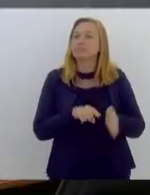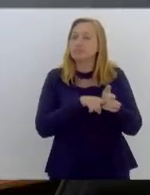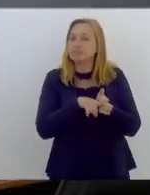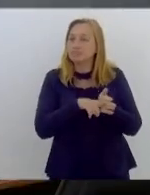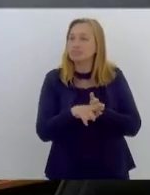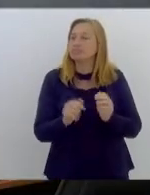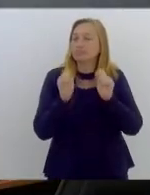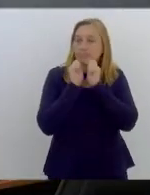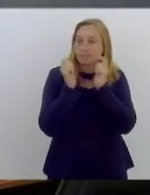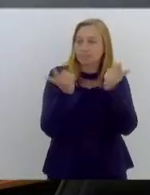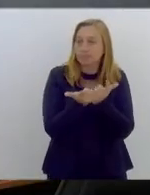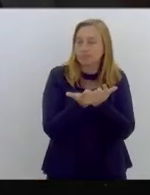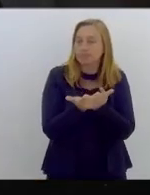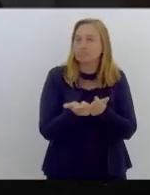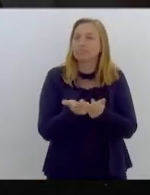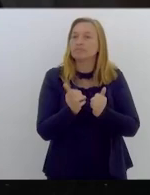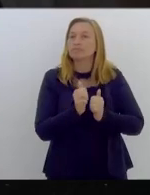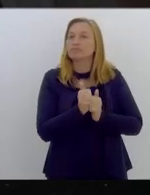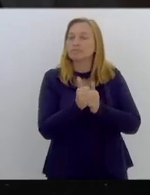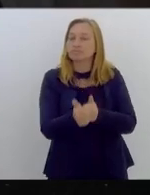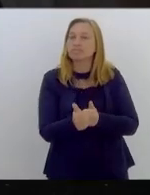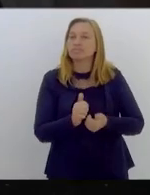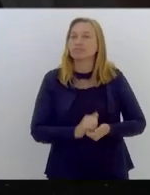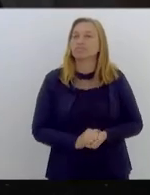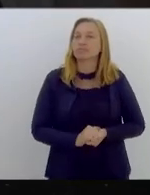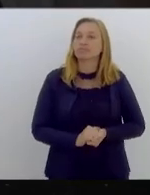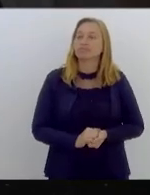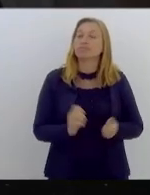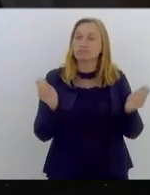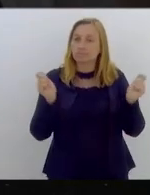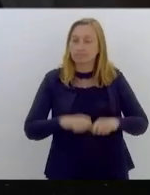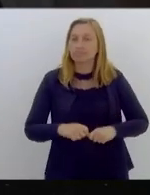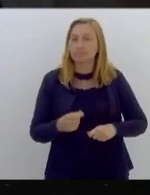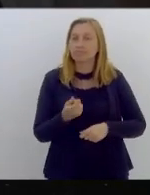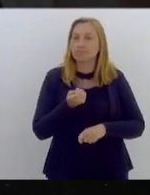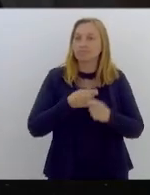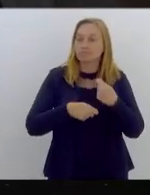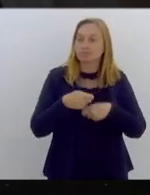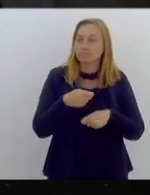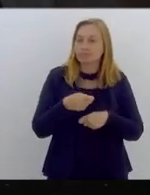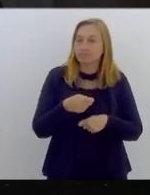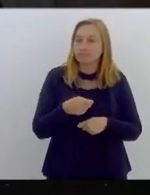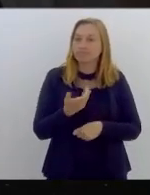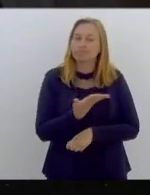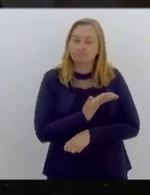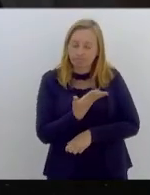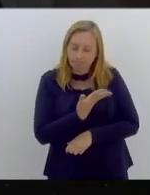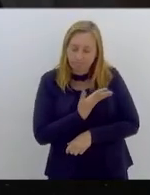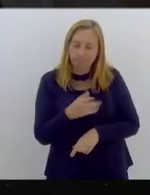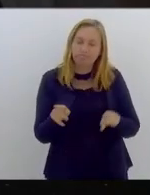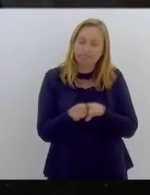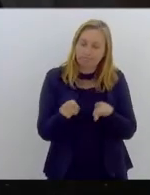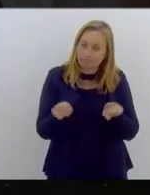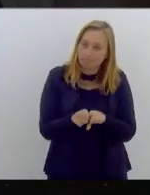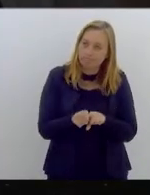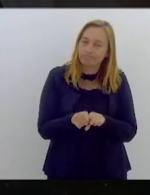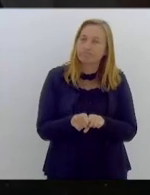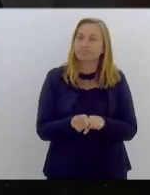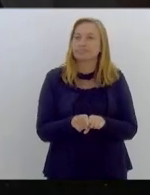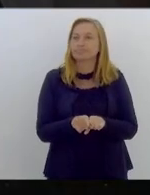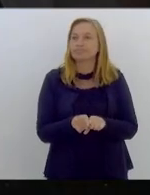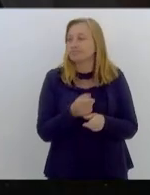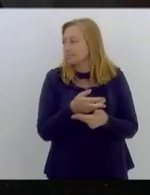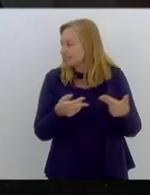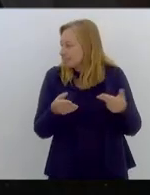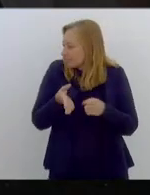fiscal da Alerge, coordenada pelo competente economista, meu querido amigo também, que me deu